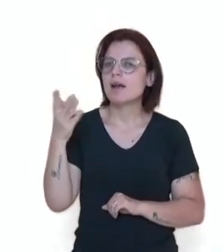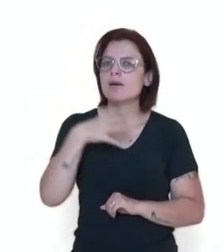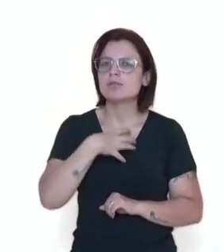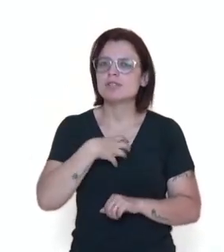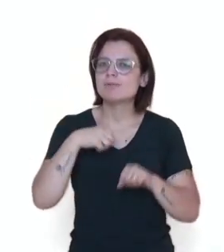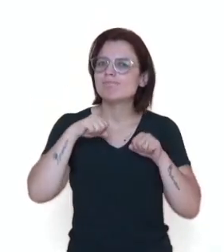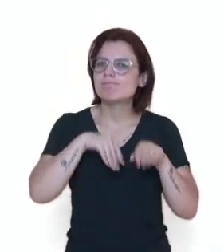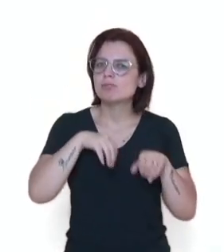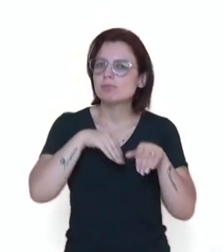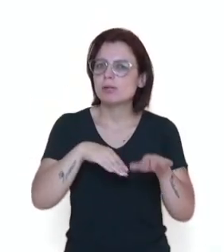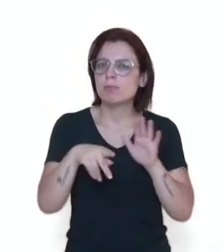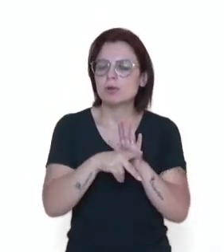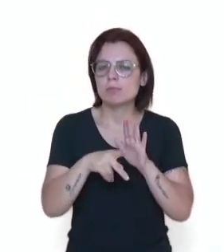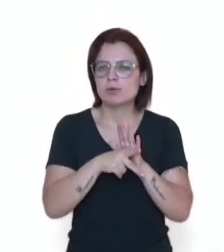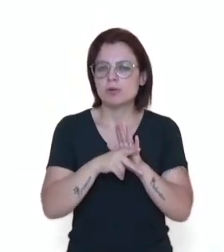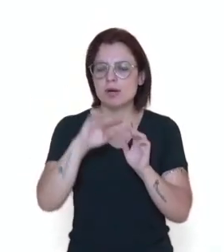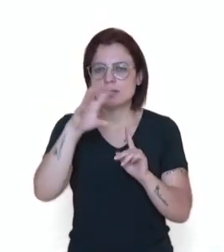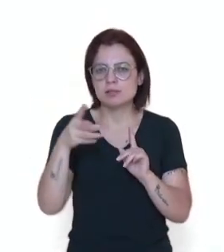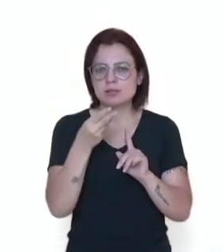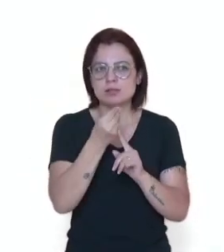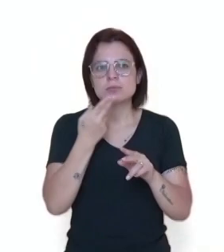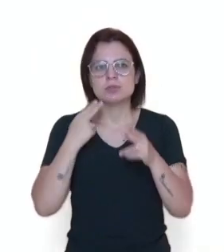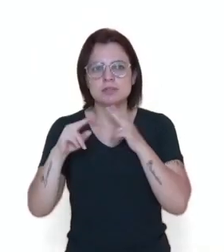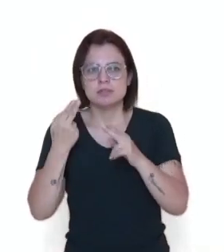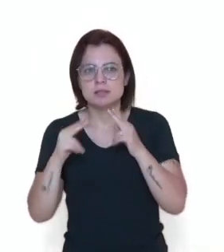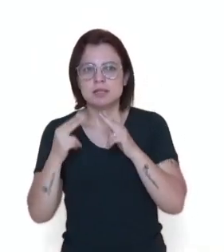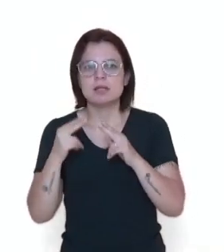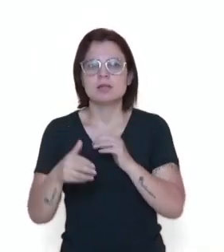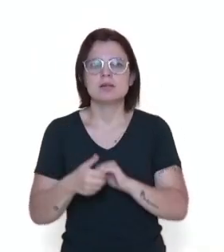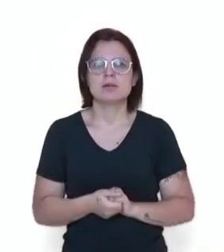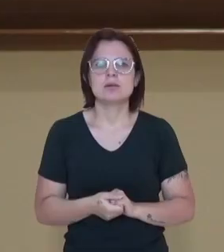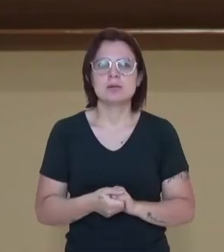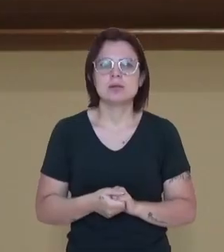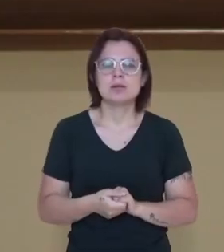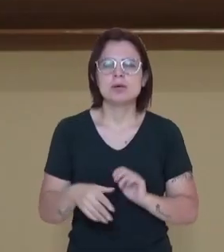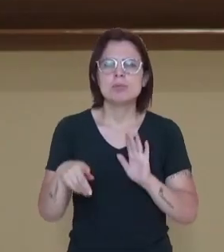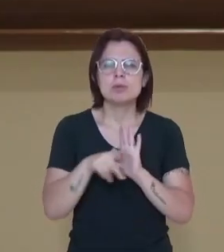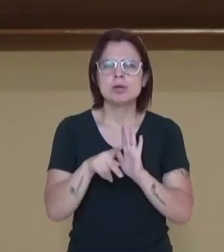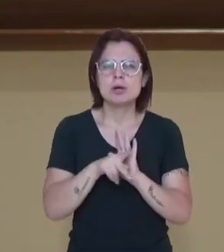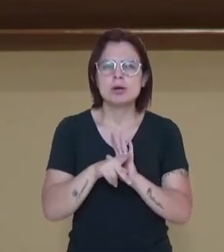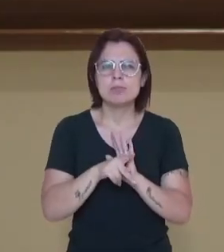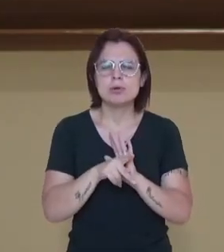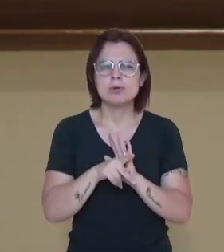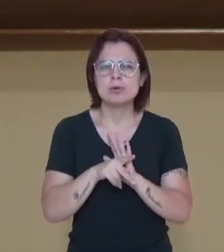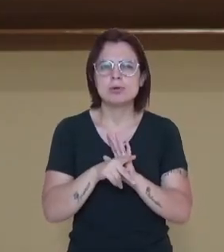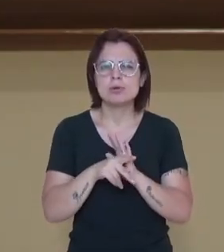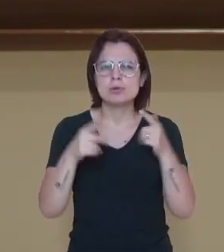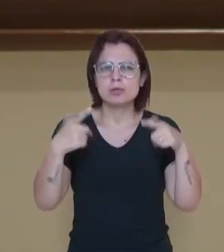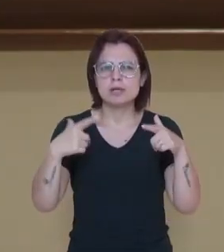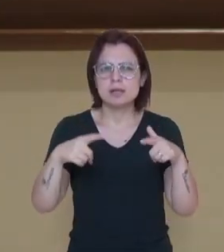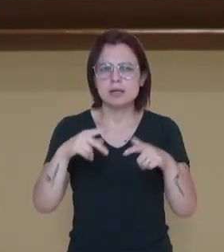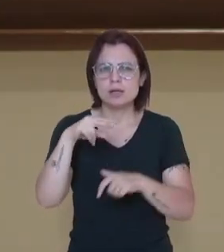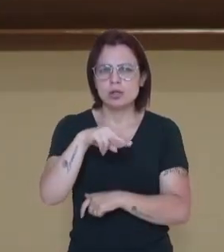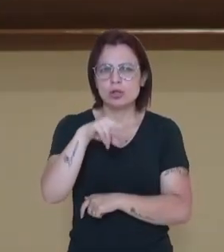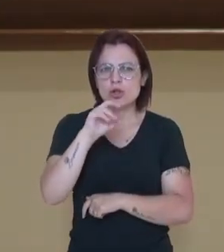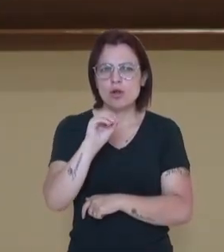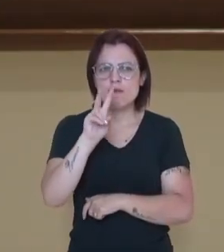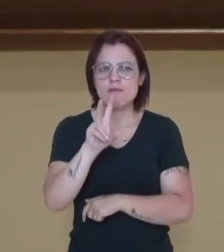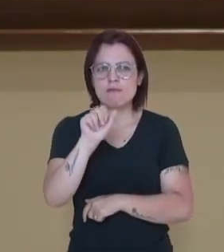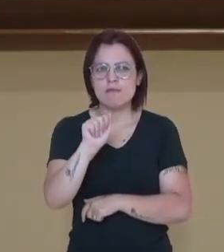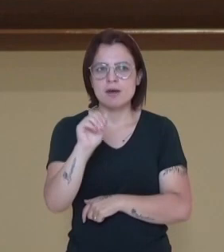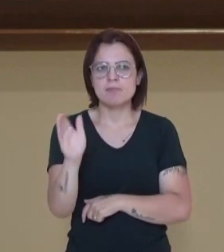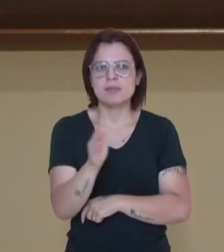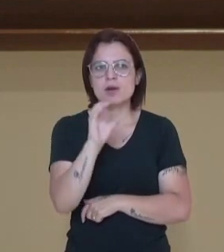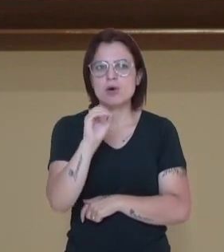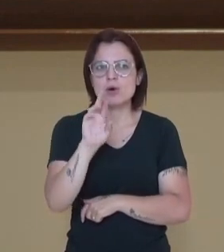manifestação artístico-musical originária de comunidades de Nova Orleans, nos Estados Unidos.